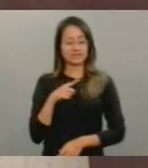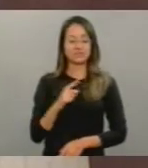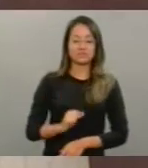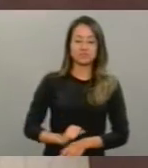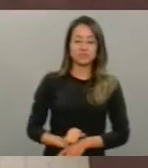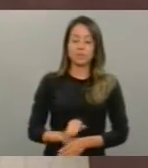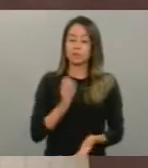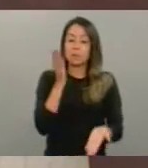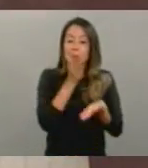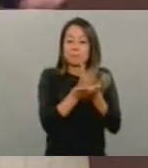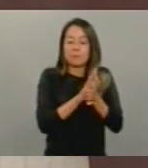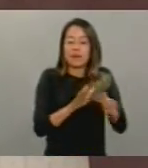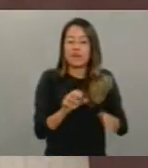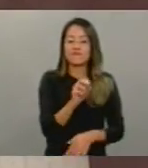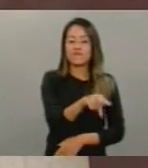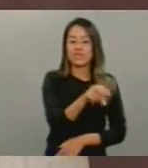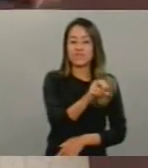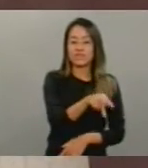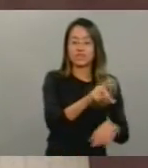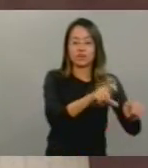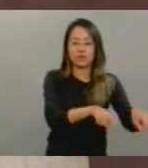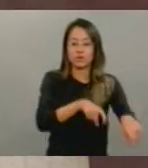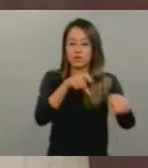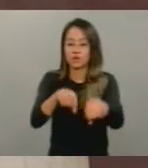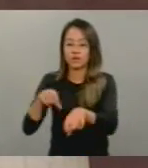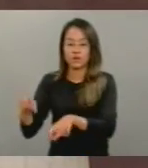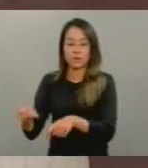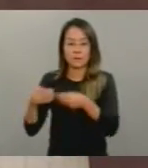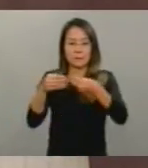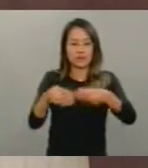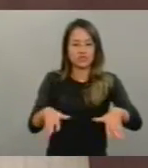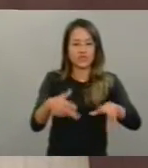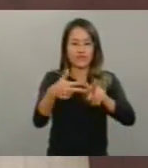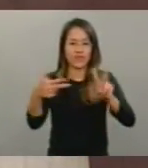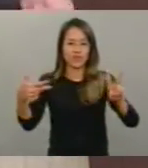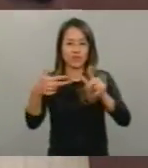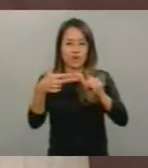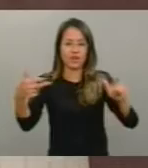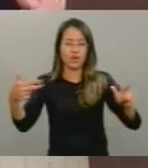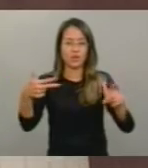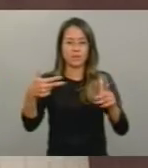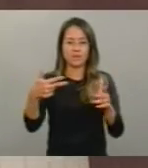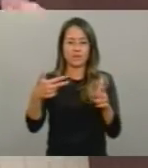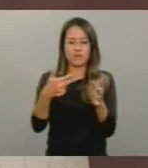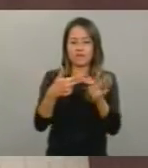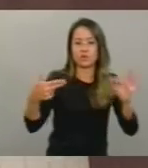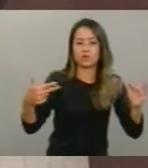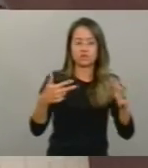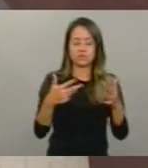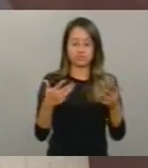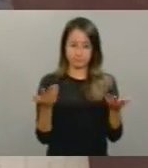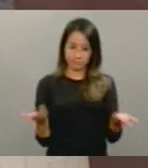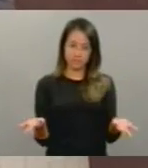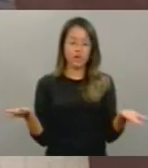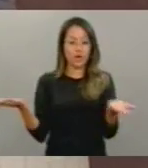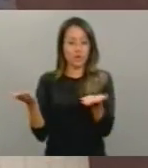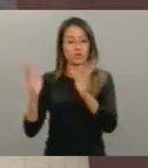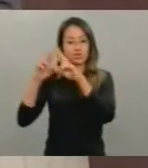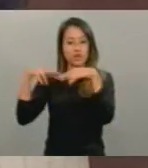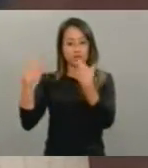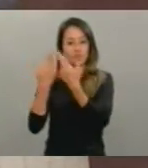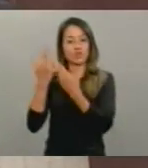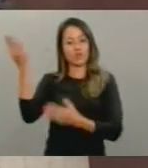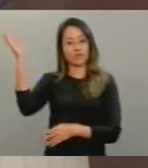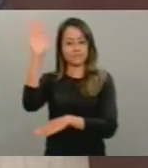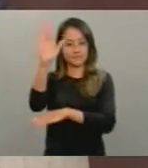que esse nosso reclamo chegasse lá, no Palácio da Abolição, onde hoje elas foram recebidas